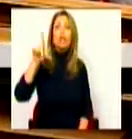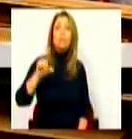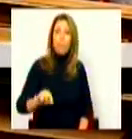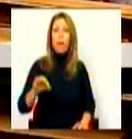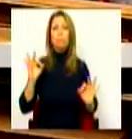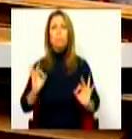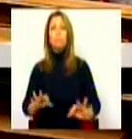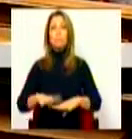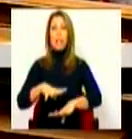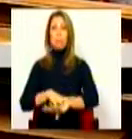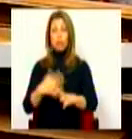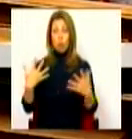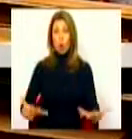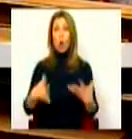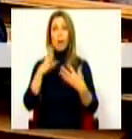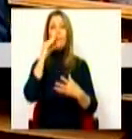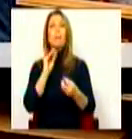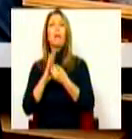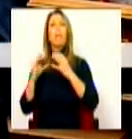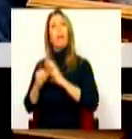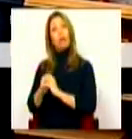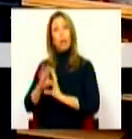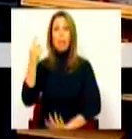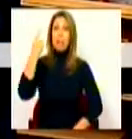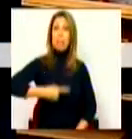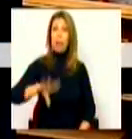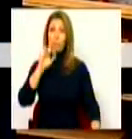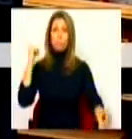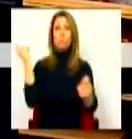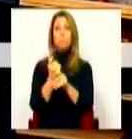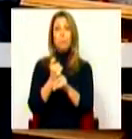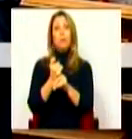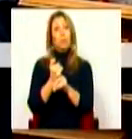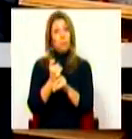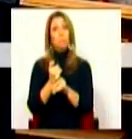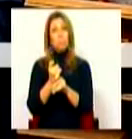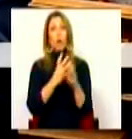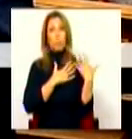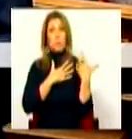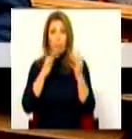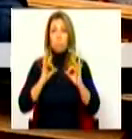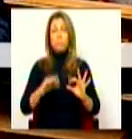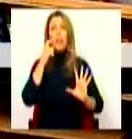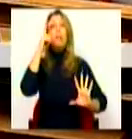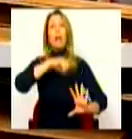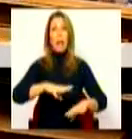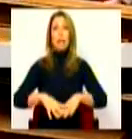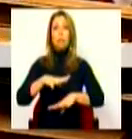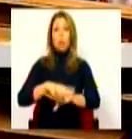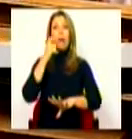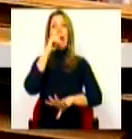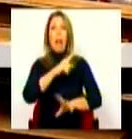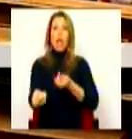atual administração da Caixa Geral de Depósitos, que deve apurar a responsabilidade civil e criminal dos administradores e dos gestores